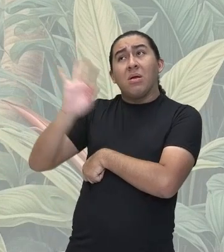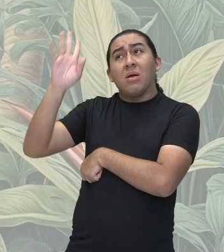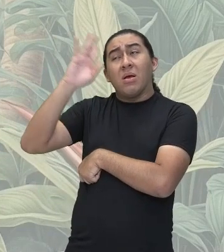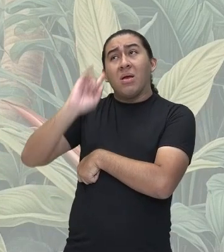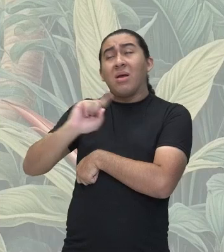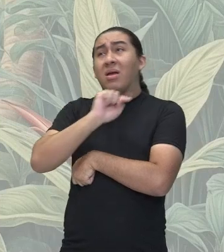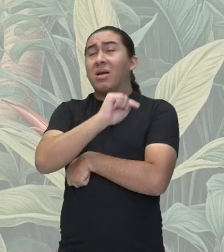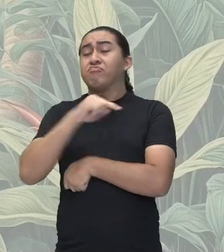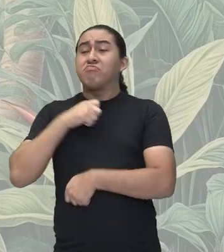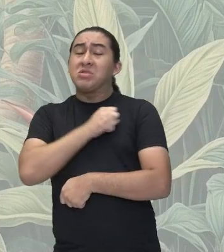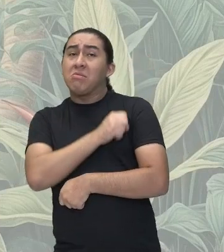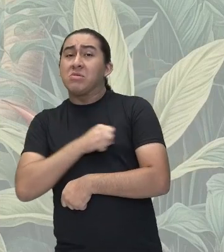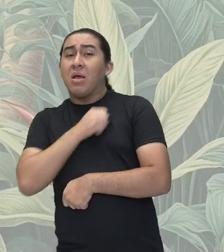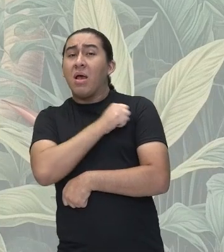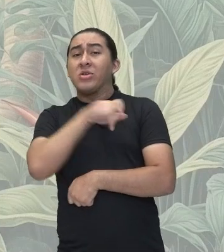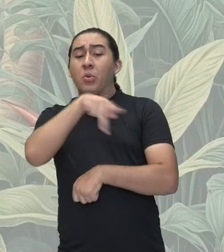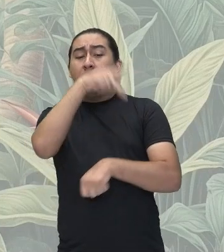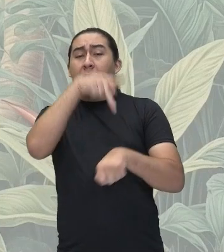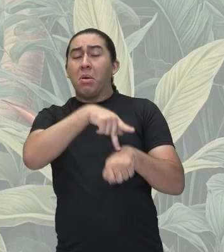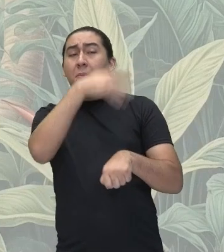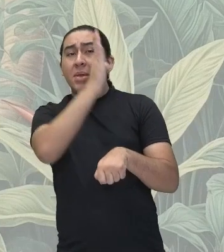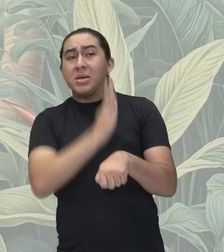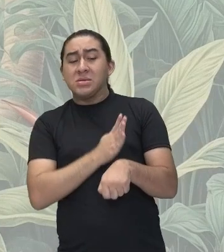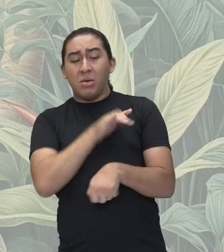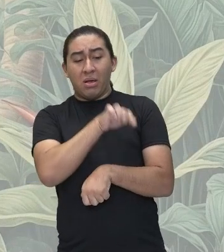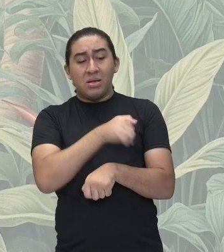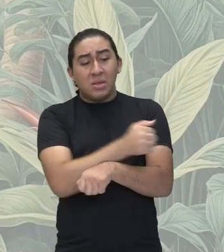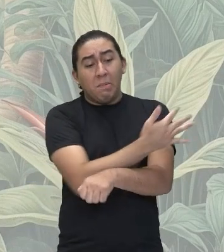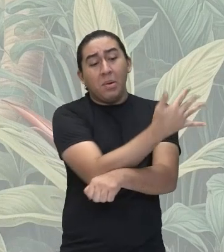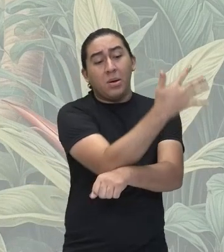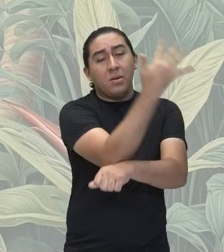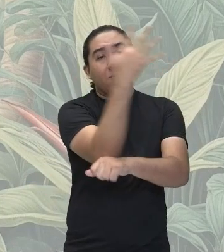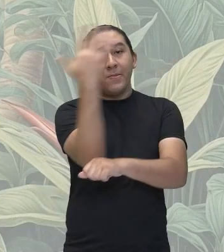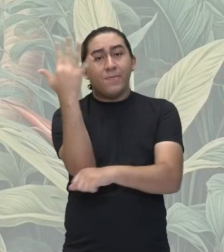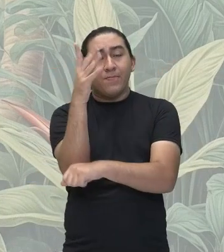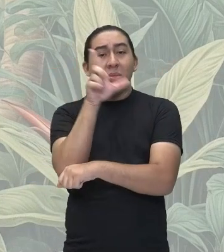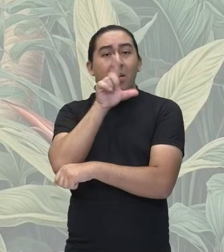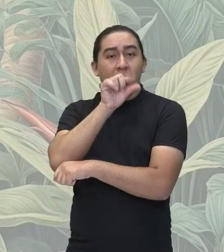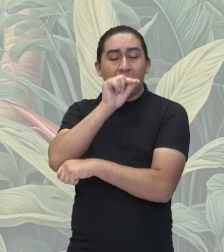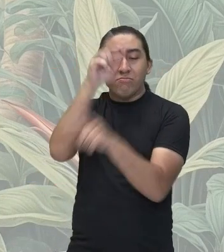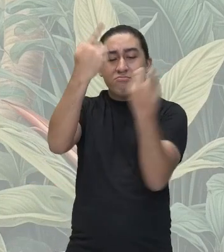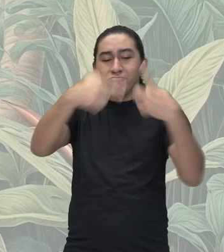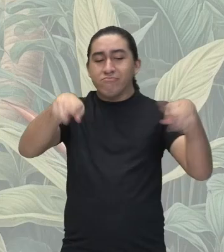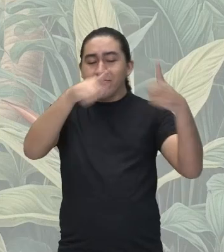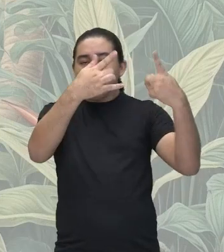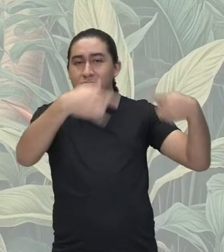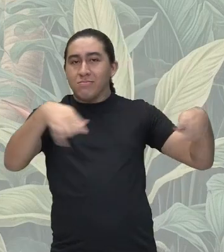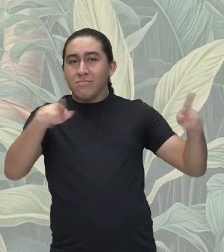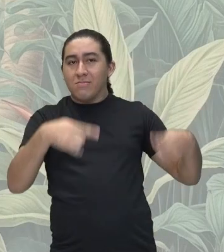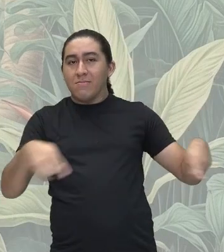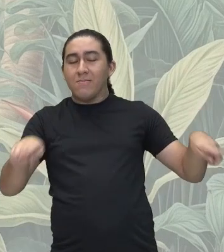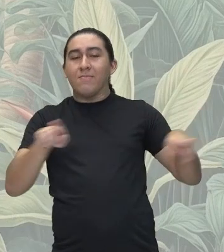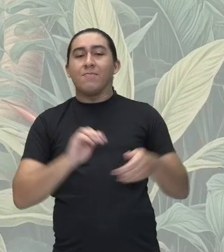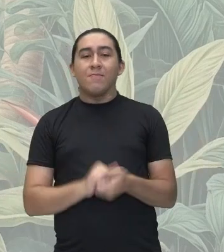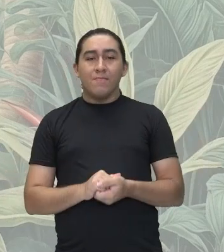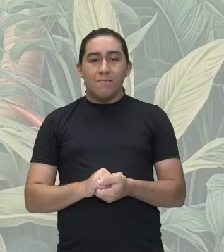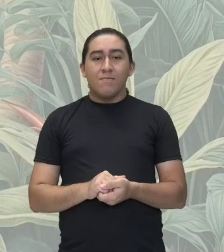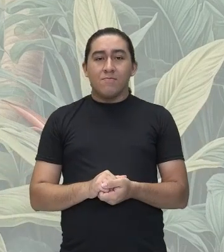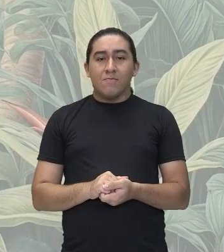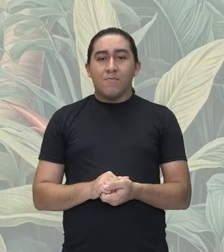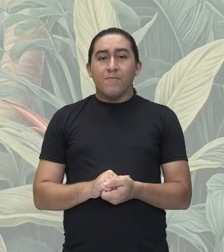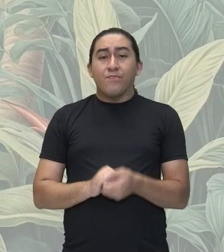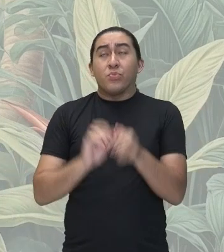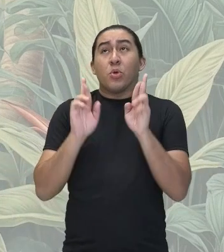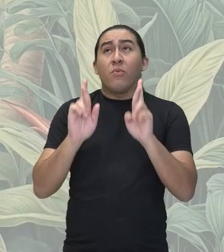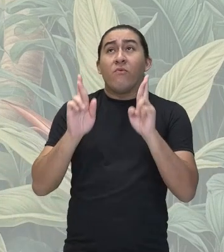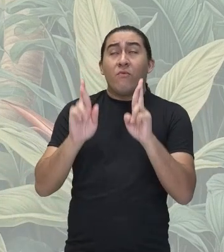encontro eu lá. Minha terra tem palmeiras, onde canta o sabiá. Não permita,